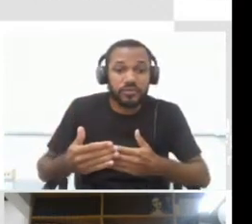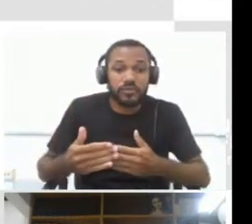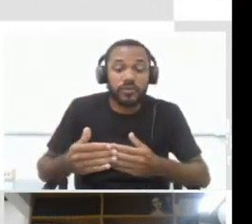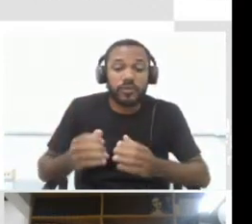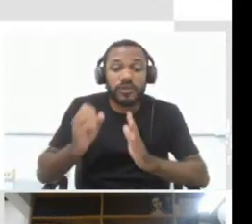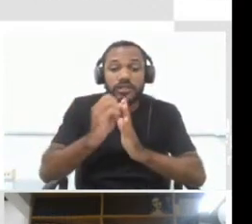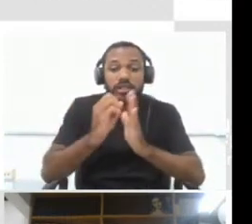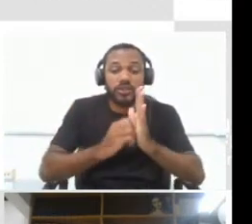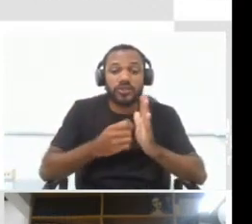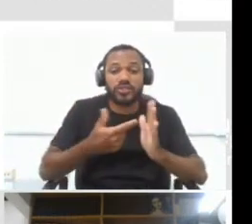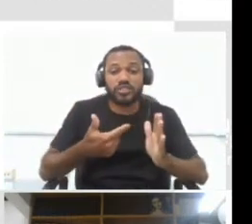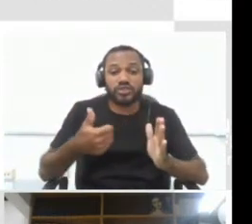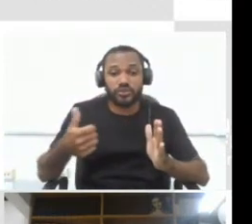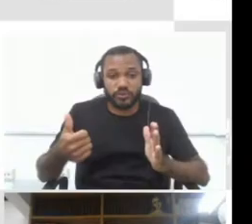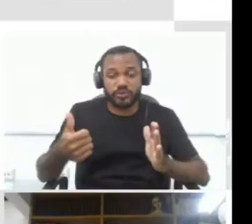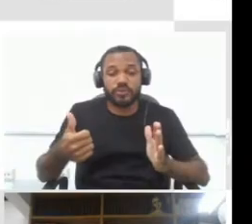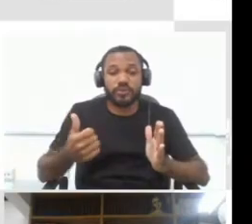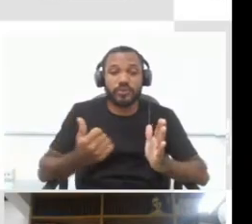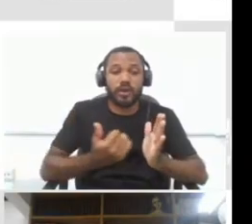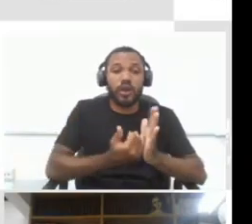XXI. Nós já estamos falando de que